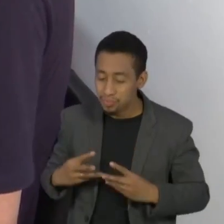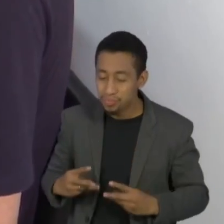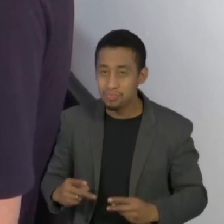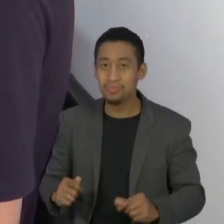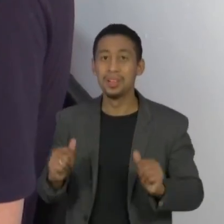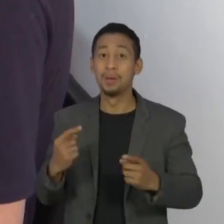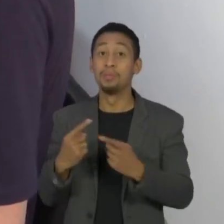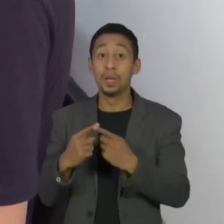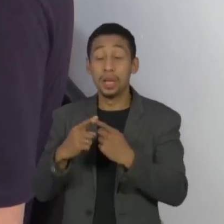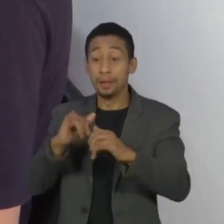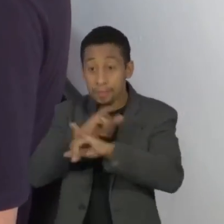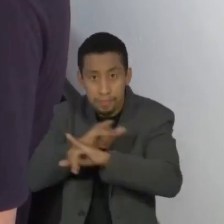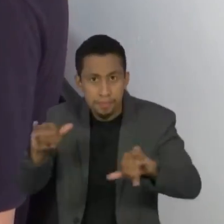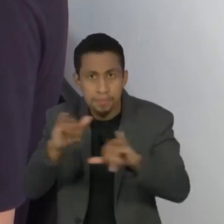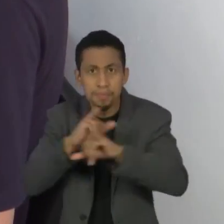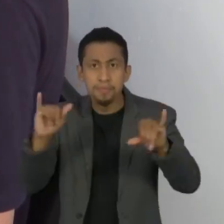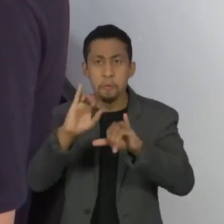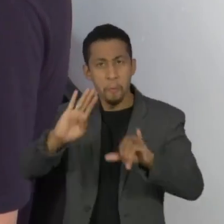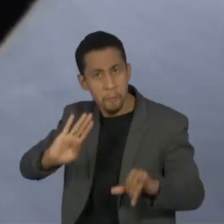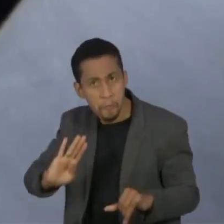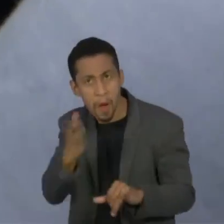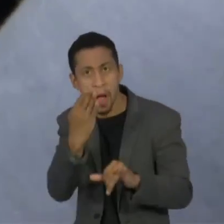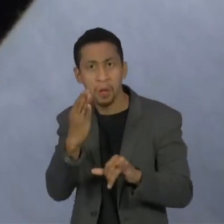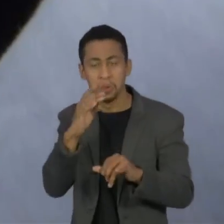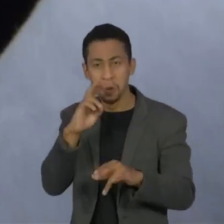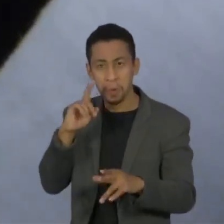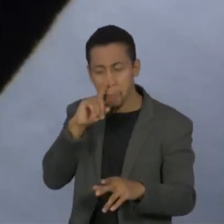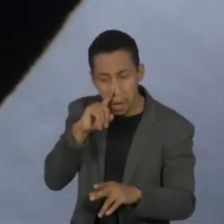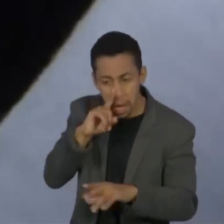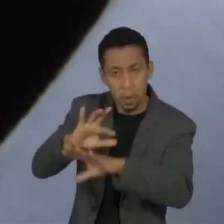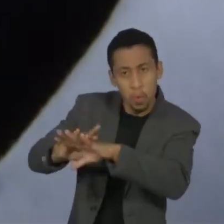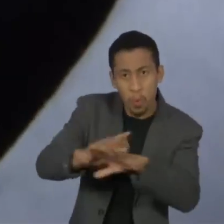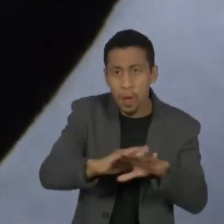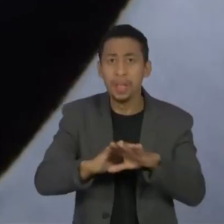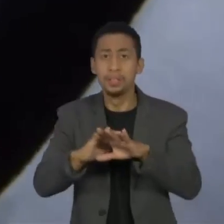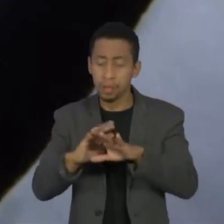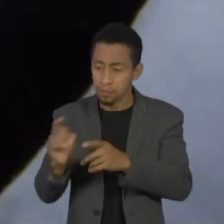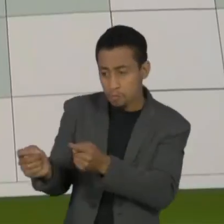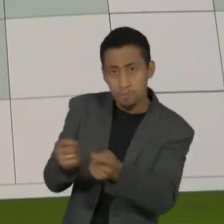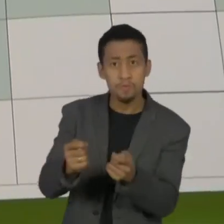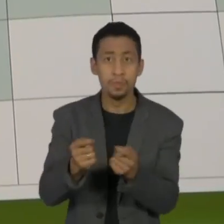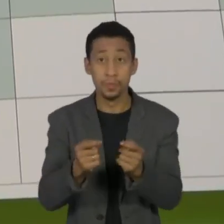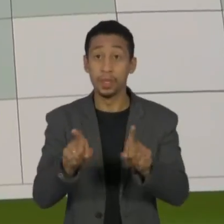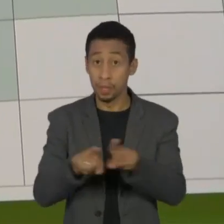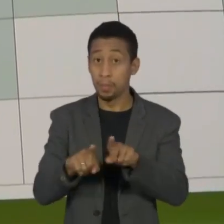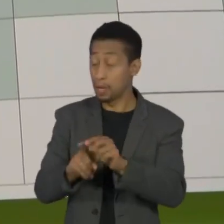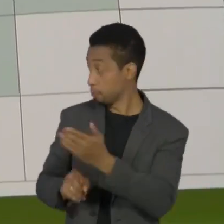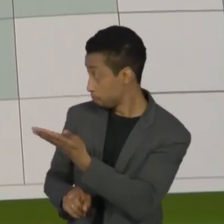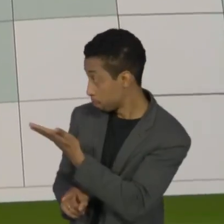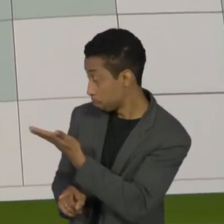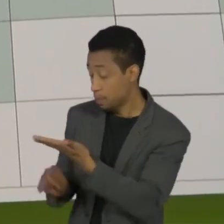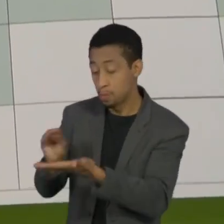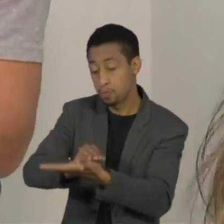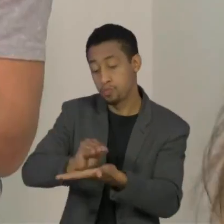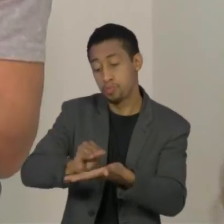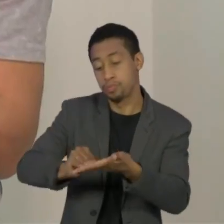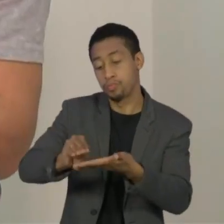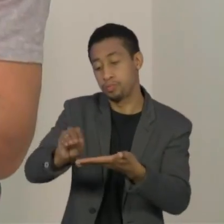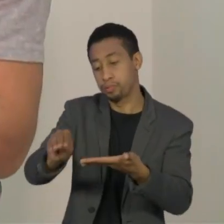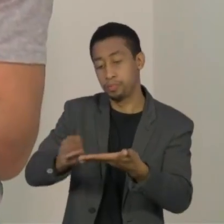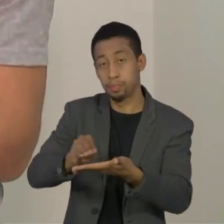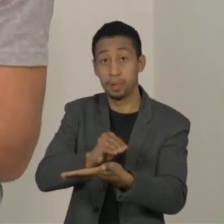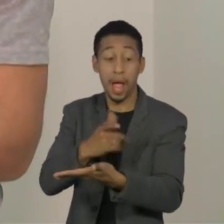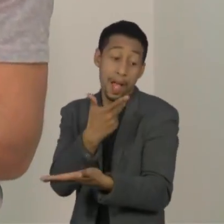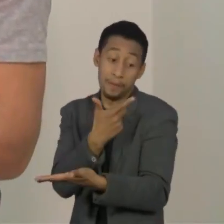dos perigos de doenças já controladas está com a carteira de vacinação em dia também é fundamental para este período